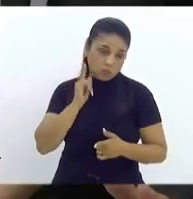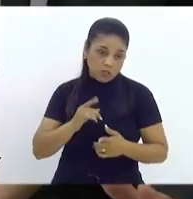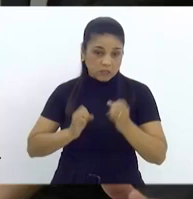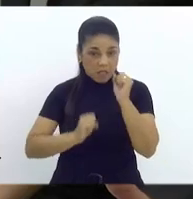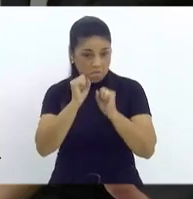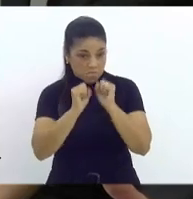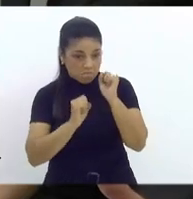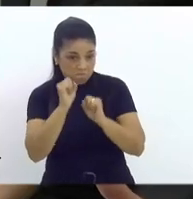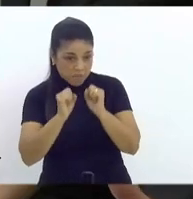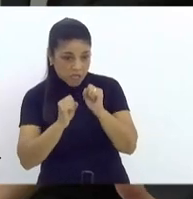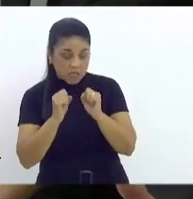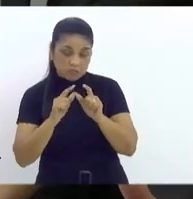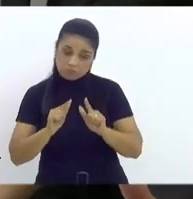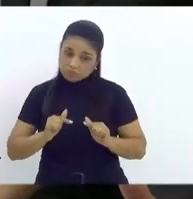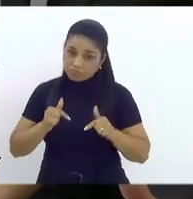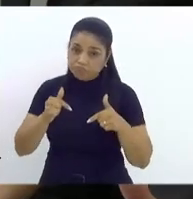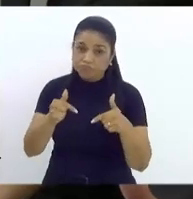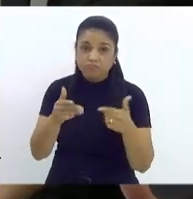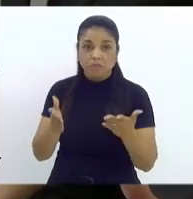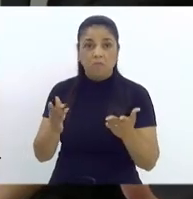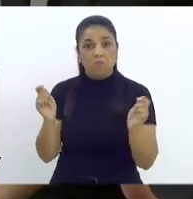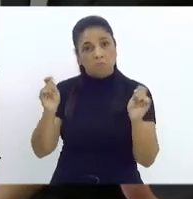estar fazendo esse serviço. Acredito que seria...